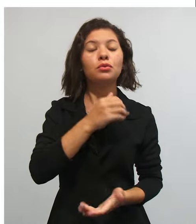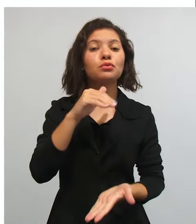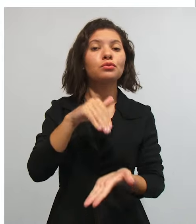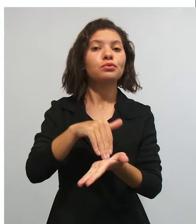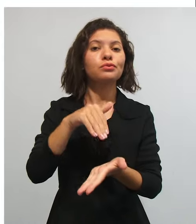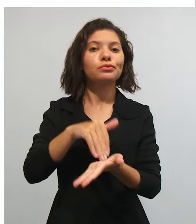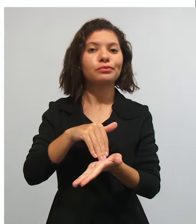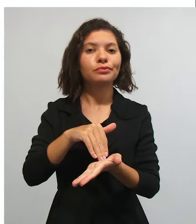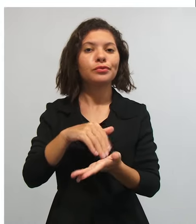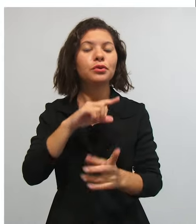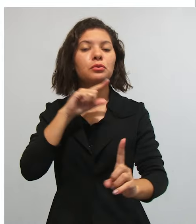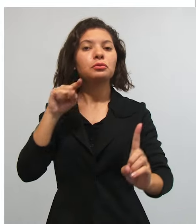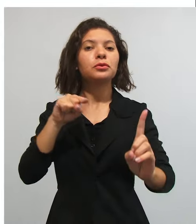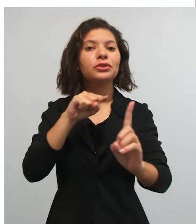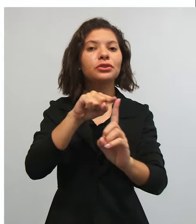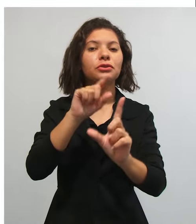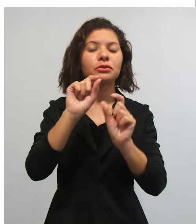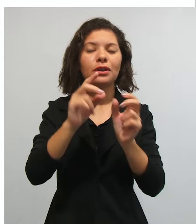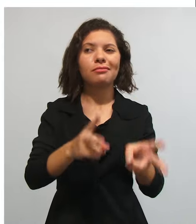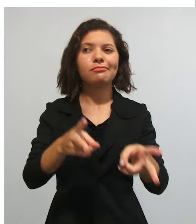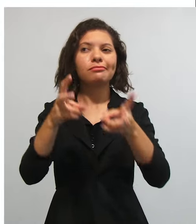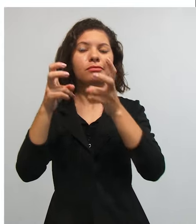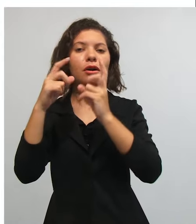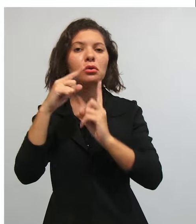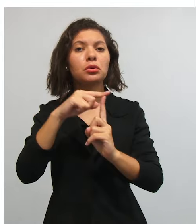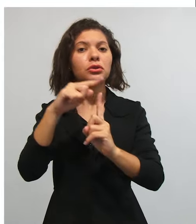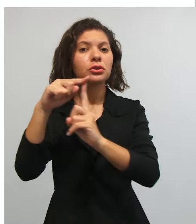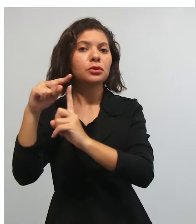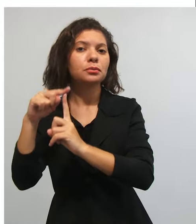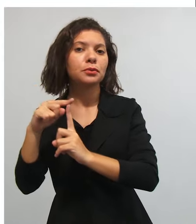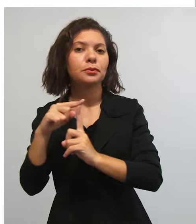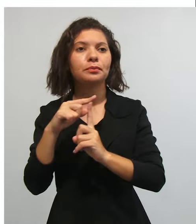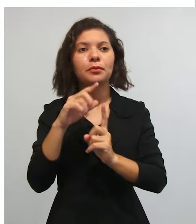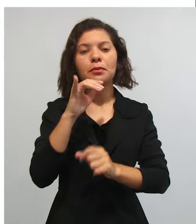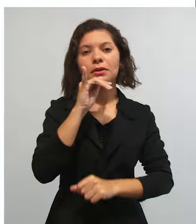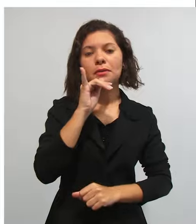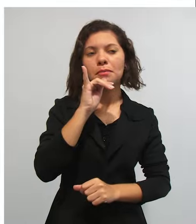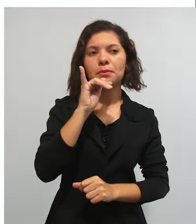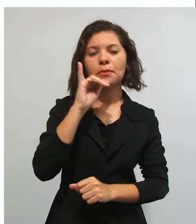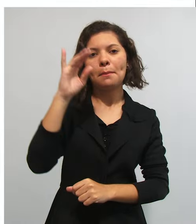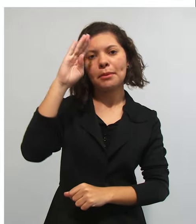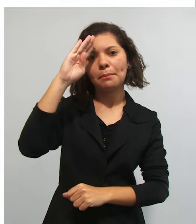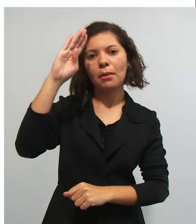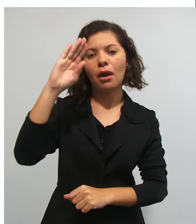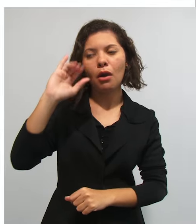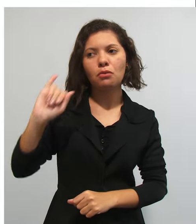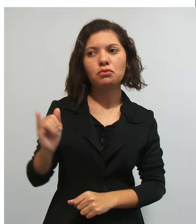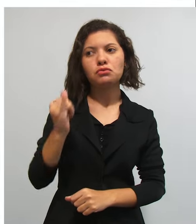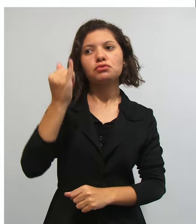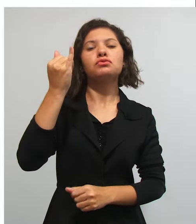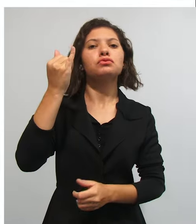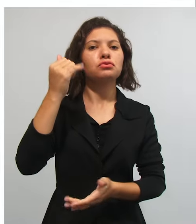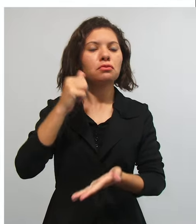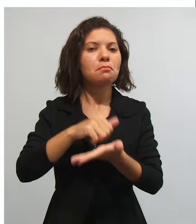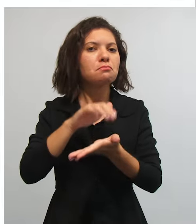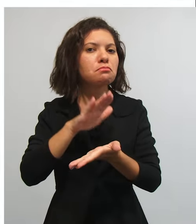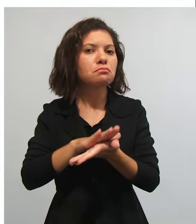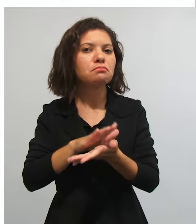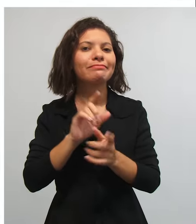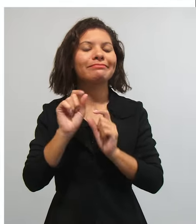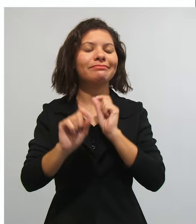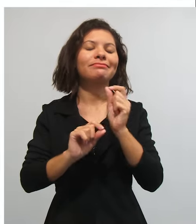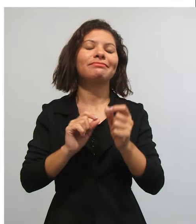tem a finalidade de identificar o tipo de arrecadação, se é principal, se é de juros, se é de multa. Eu vou trazer